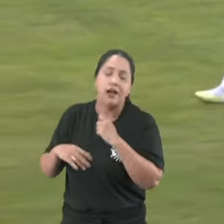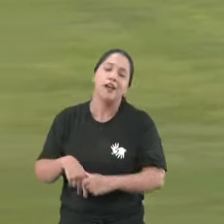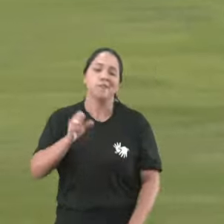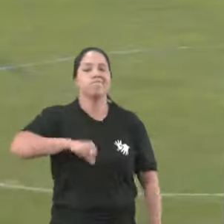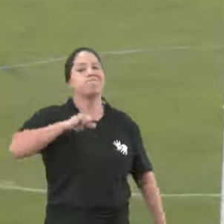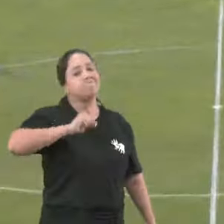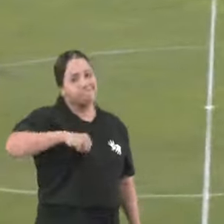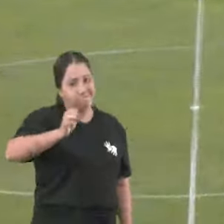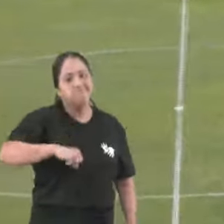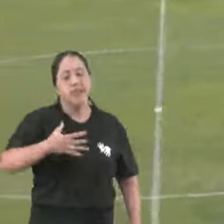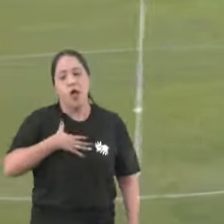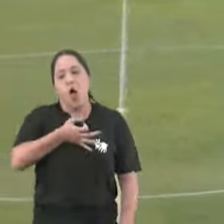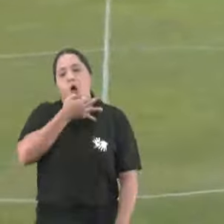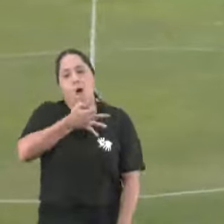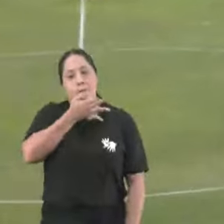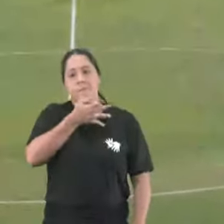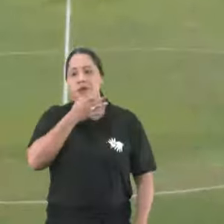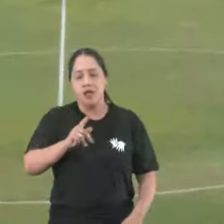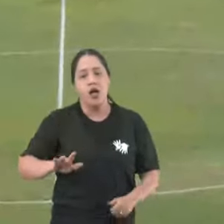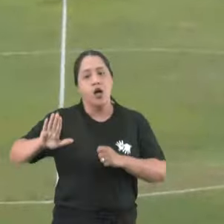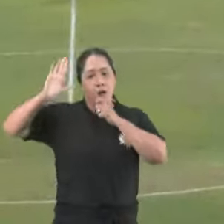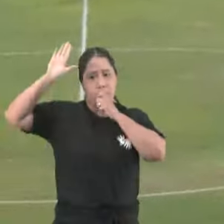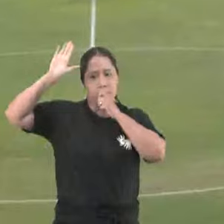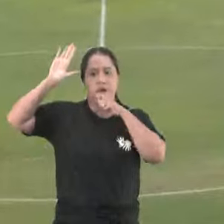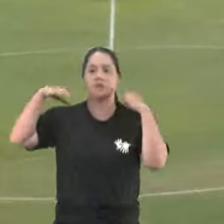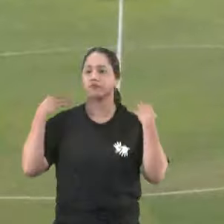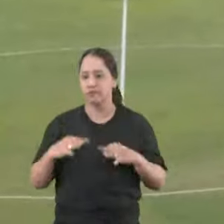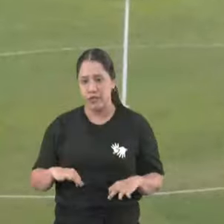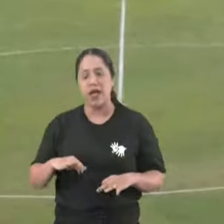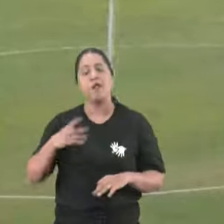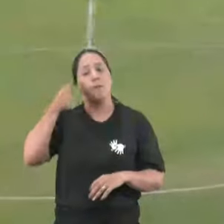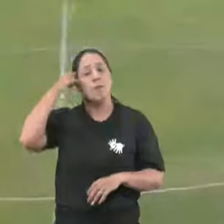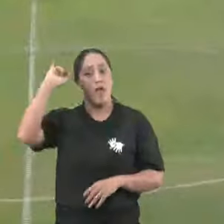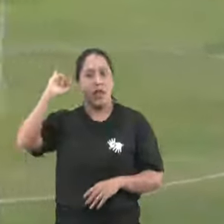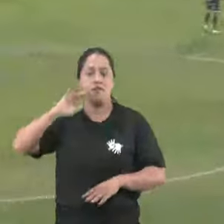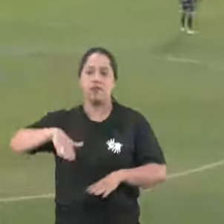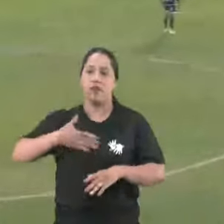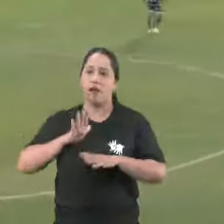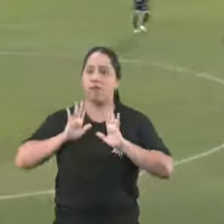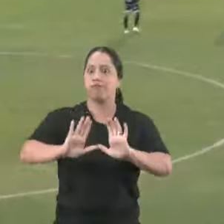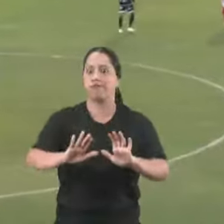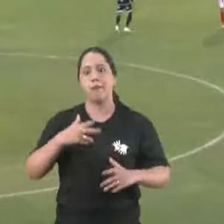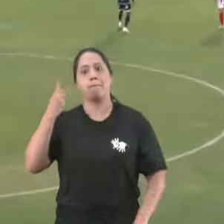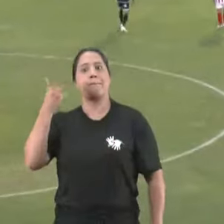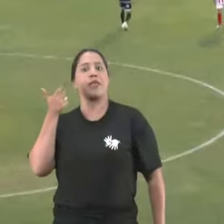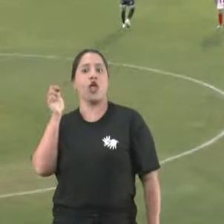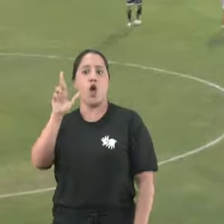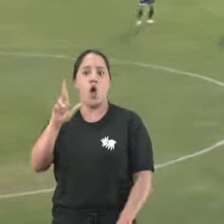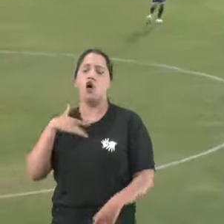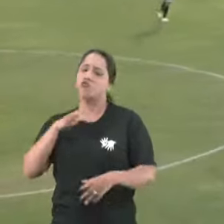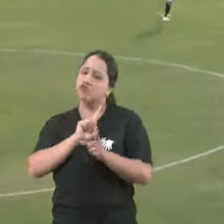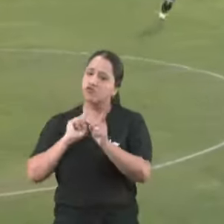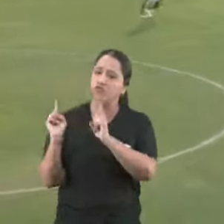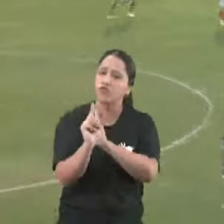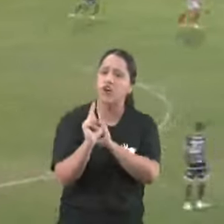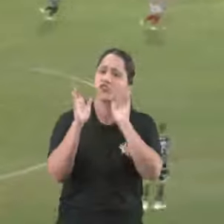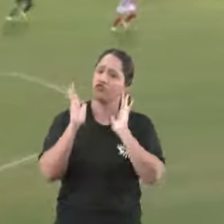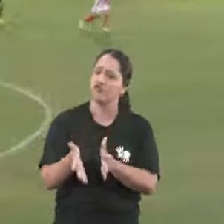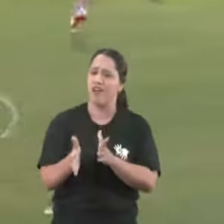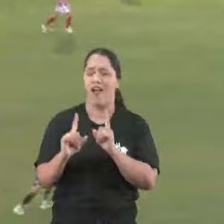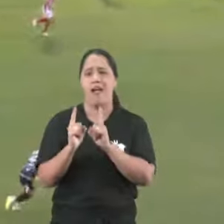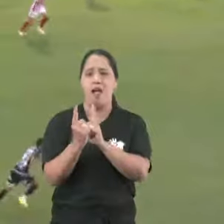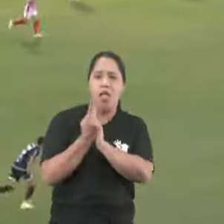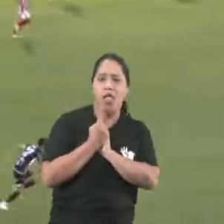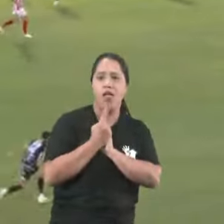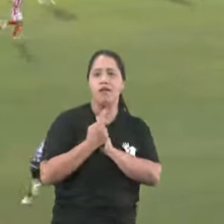Acertou sim, Henrique. No meu modo de ver, ele impede o jogador de progredir. Ele já tinha feito, inclusive, um movimento de ultrapassagem quando ele